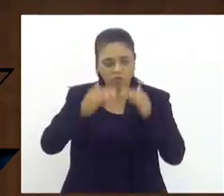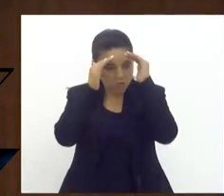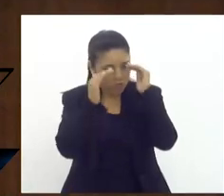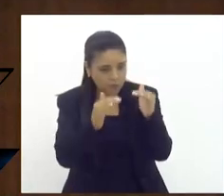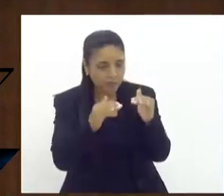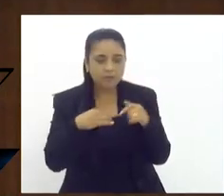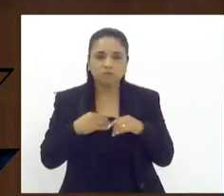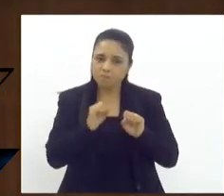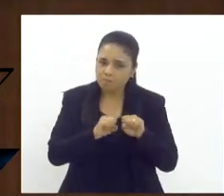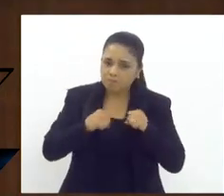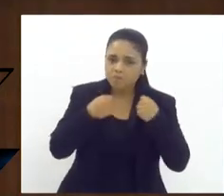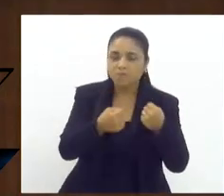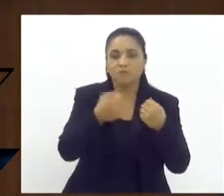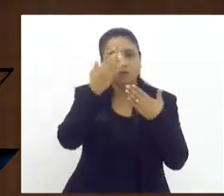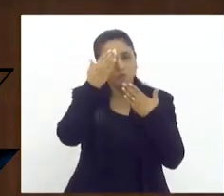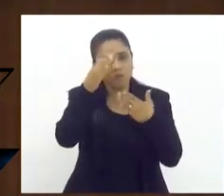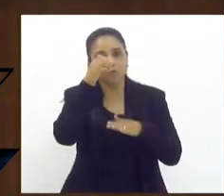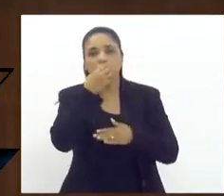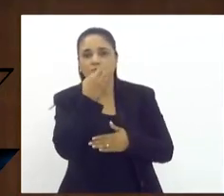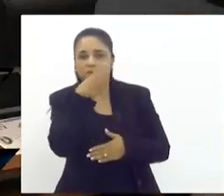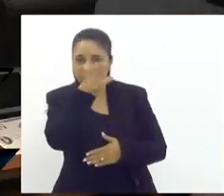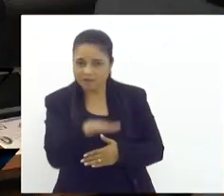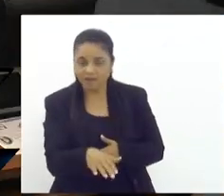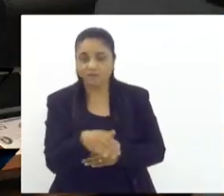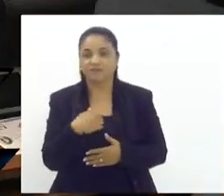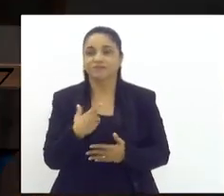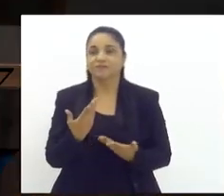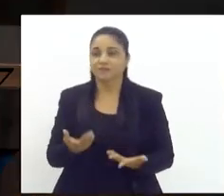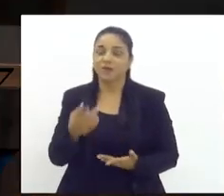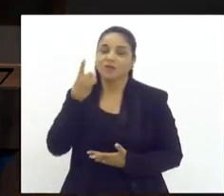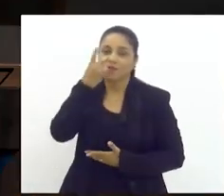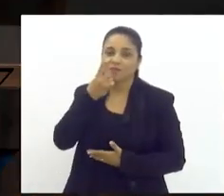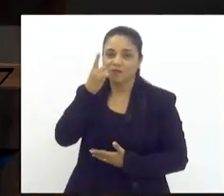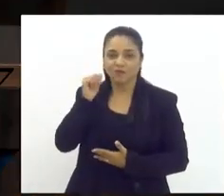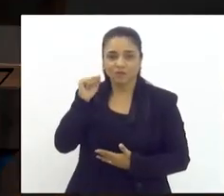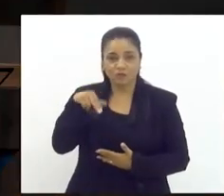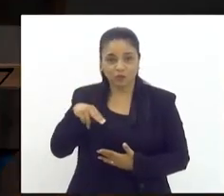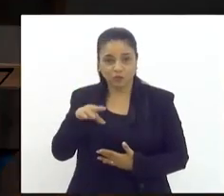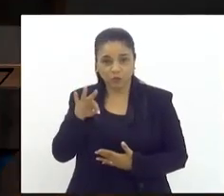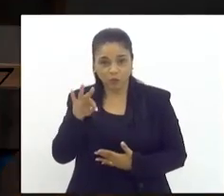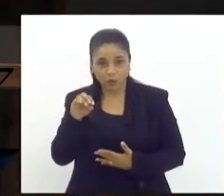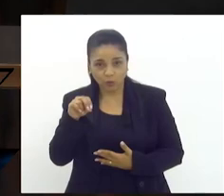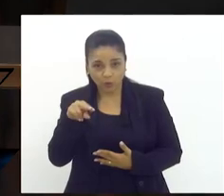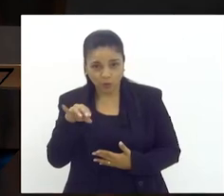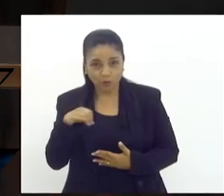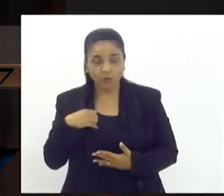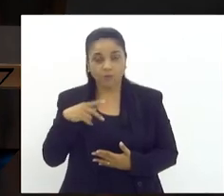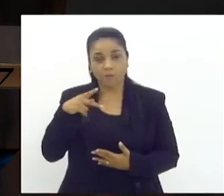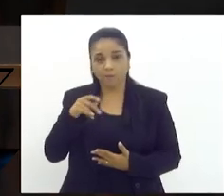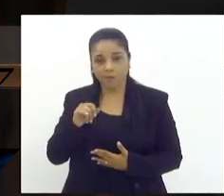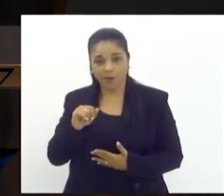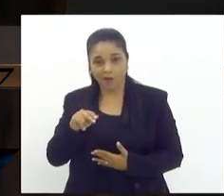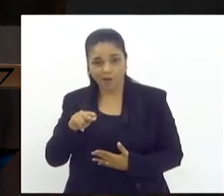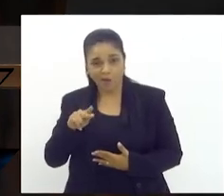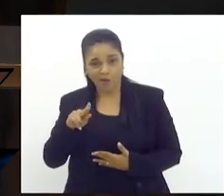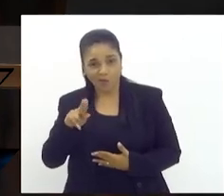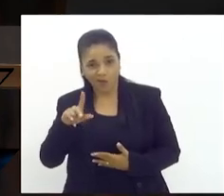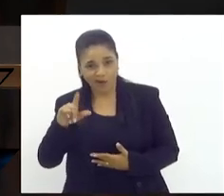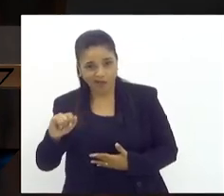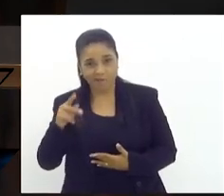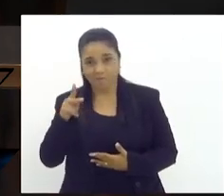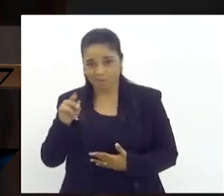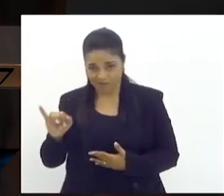do lado dele Boa tarde muito obrigado Presidente Deputado Antônio de Paula pai pediria todos que